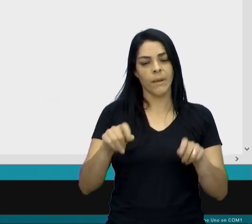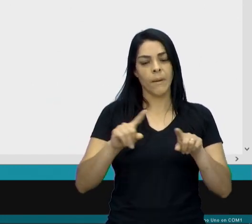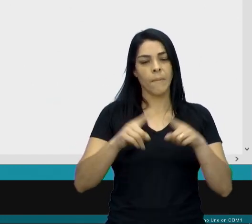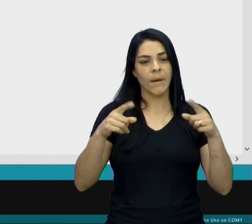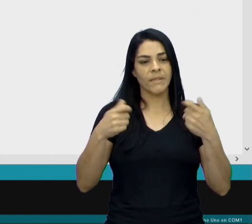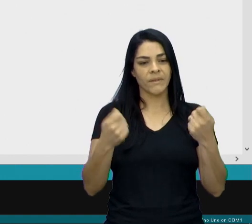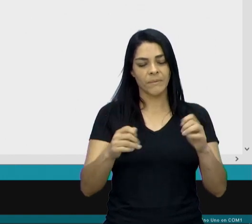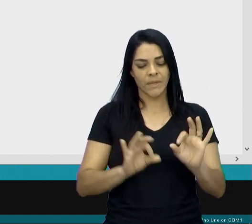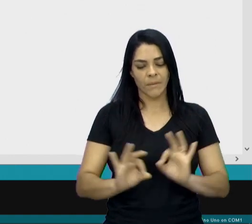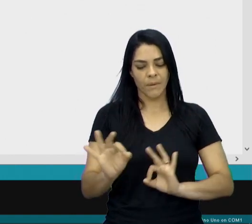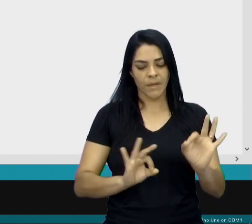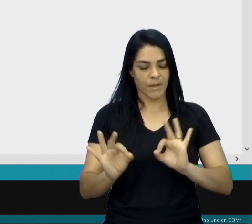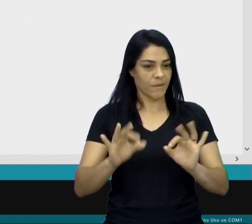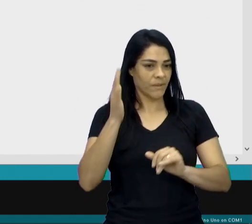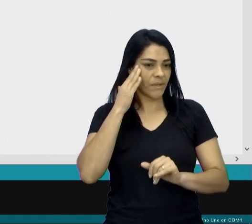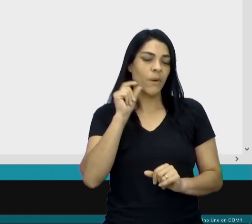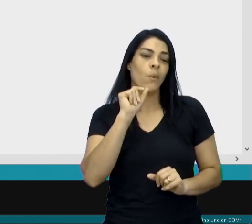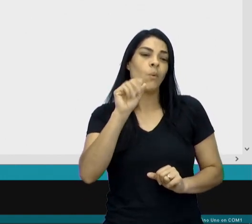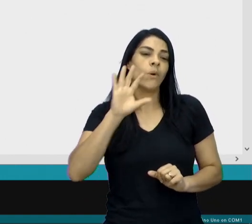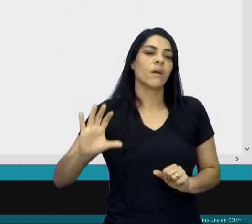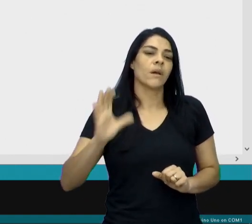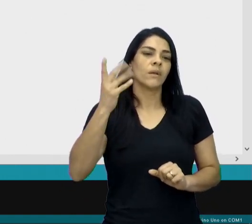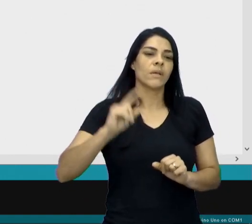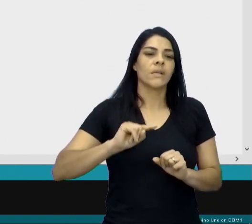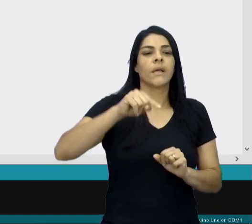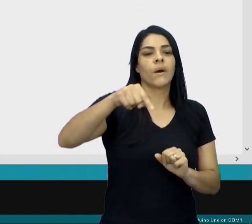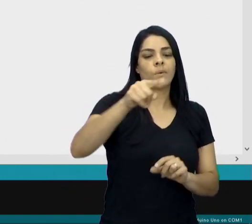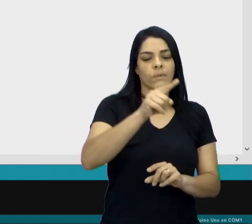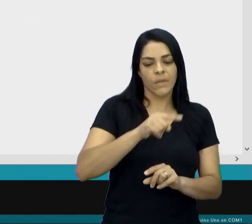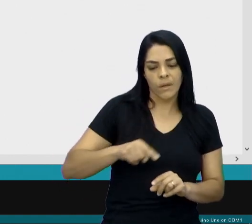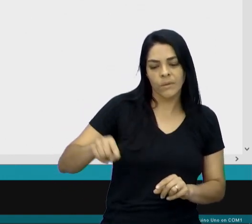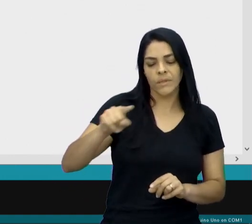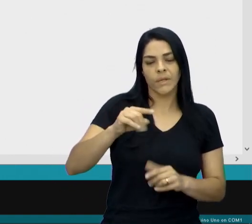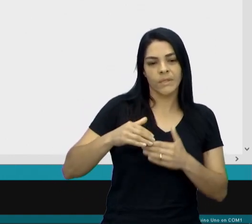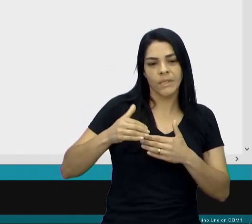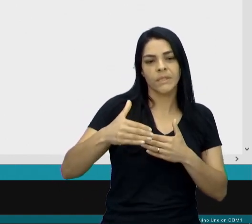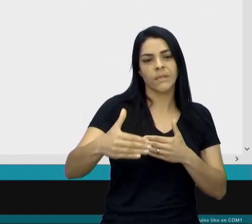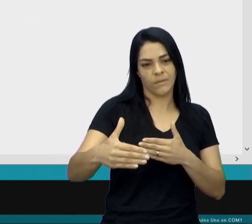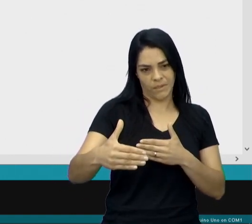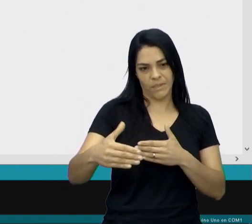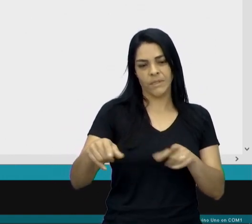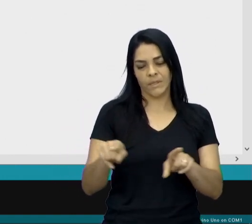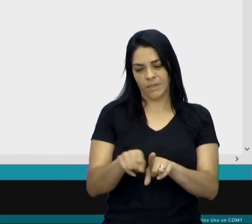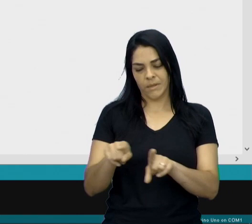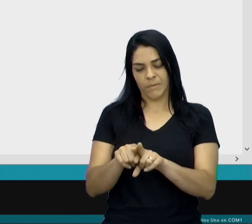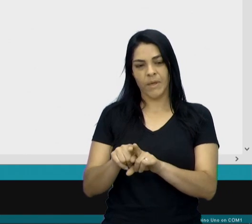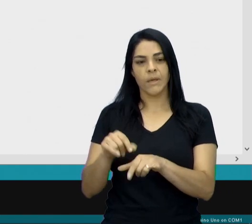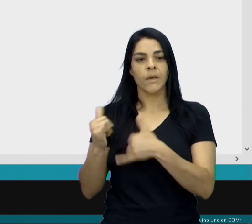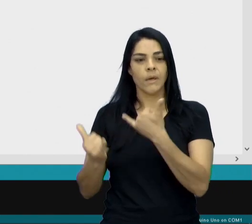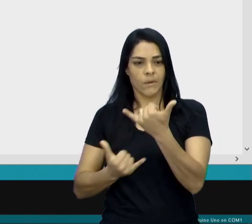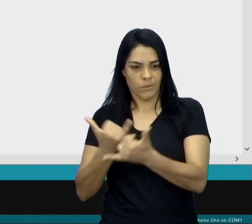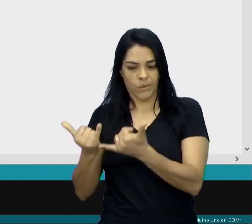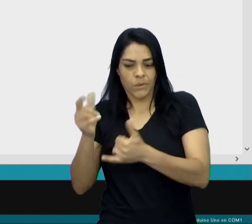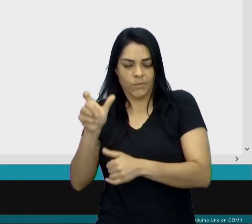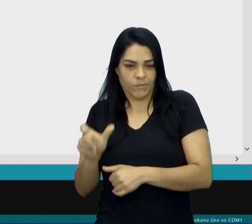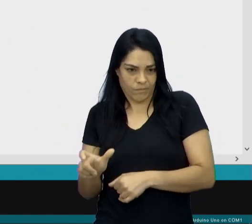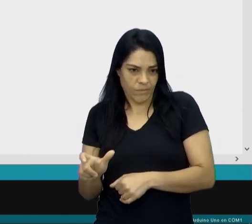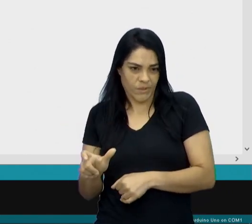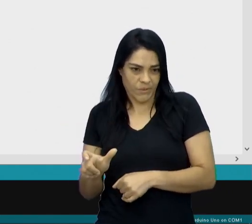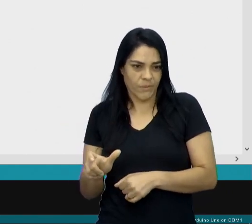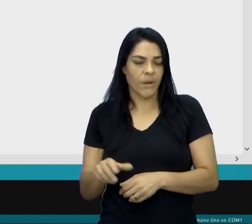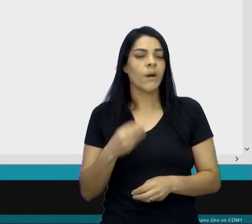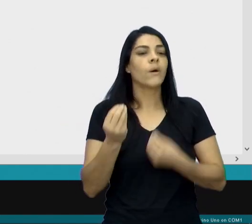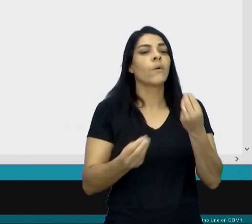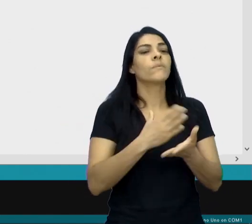ó, para ver o que que acontece na próxima rodada, o que que acontece na sequência, o que acontece no jogador. Tá bom? Então, como que a gente